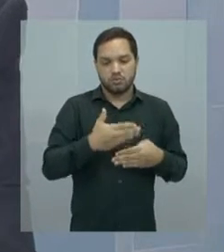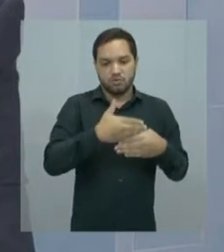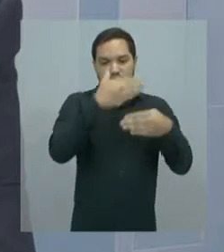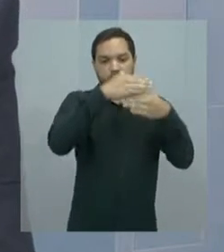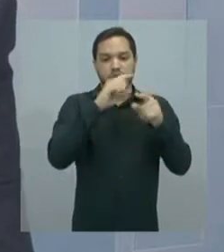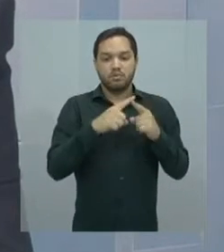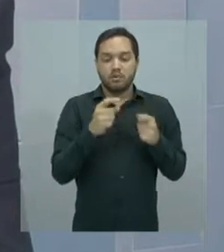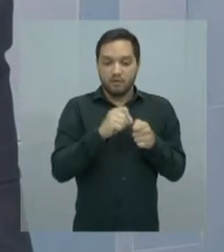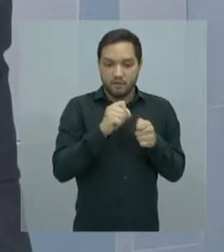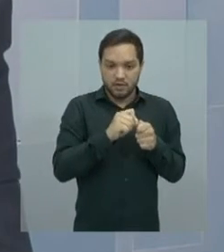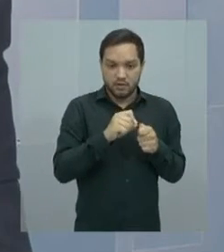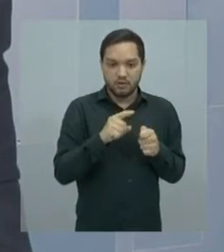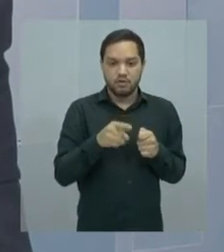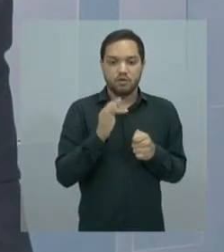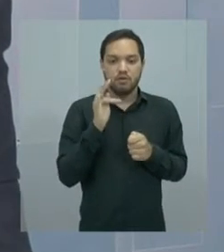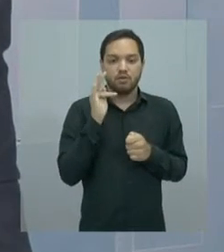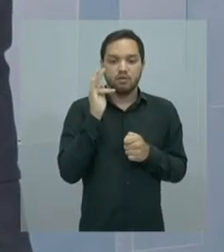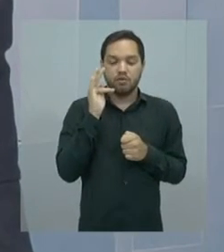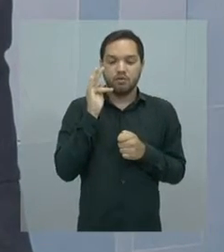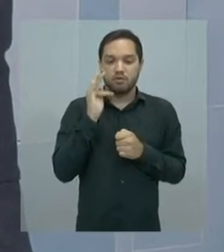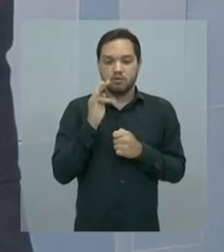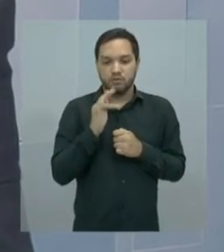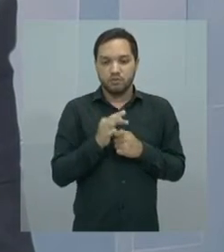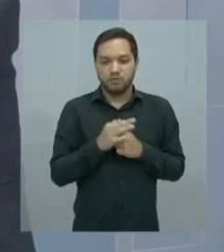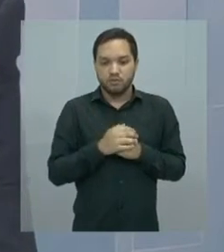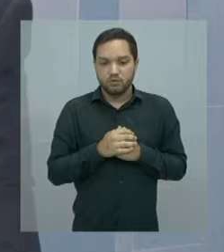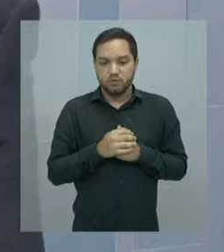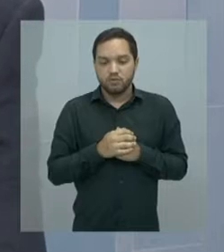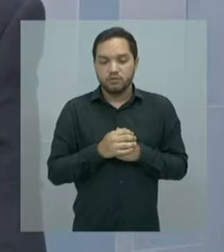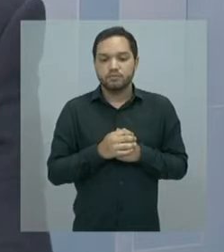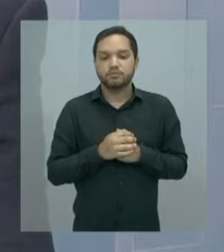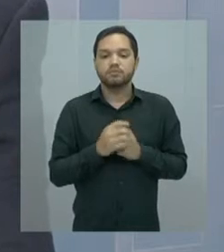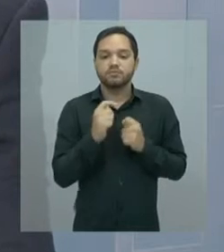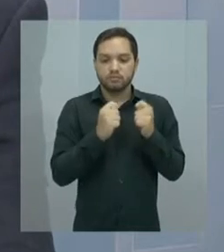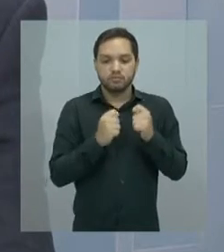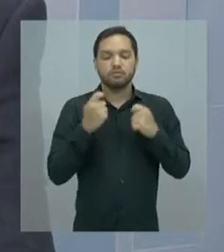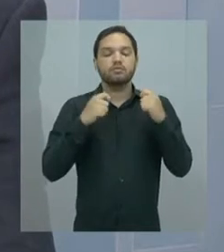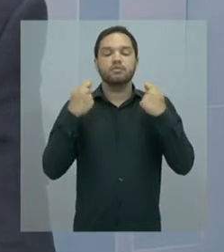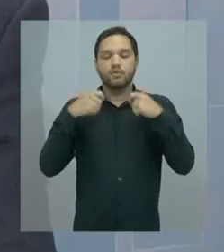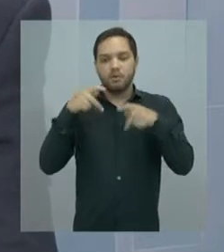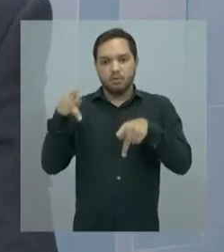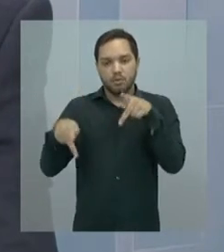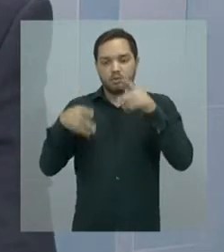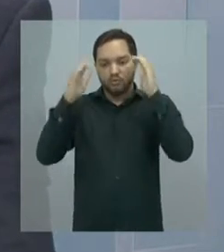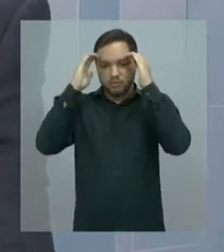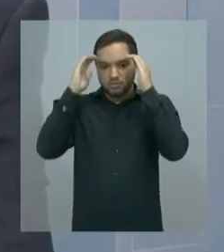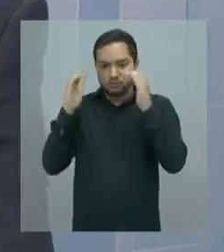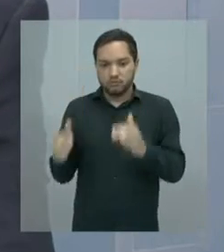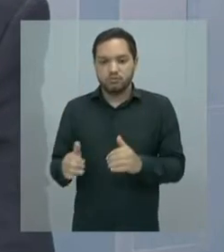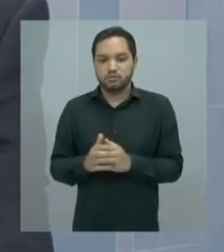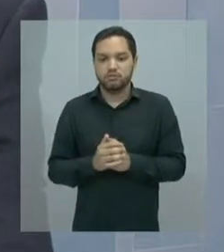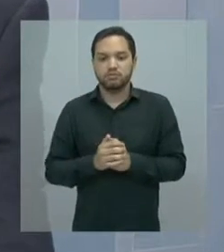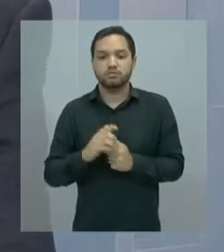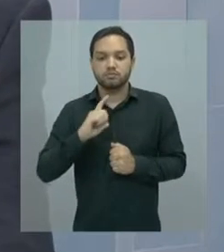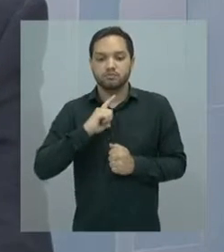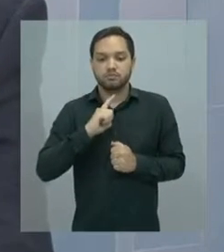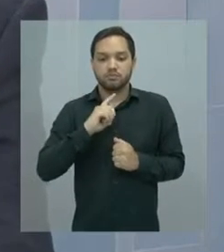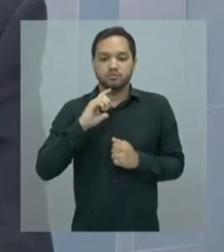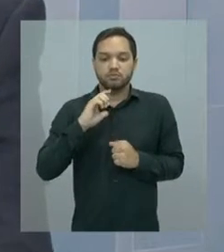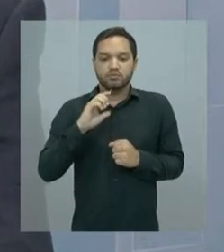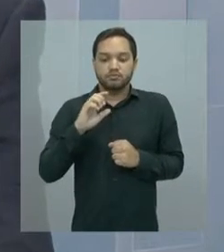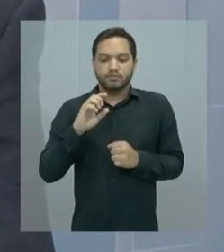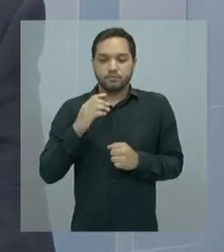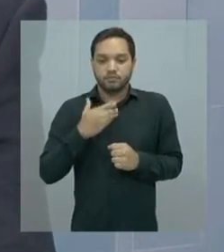você vai fazer, mas vai ser contido dessa forma. E tem que respeitar a população. Você vê ali que o Estado ele foi corrompido,